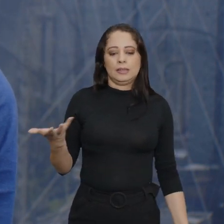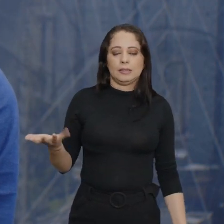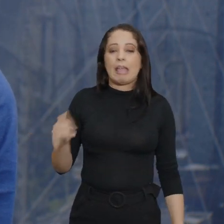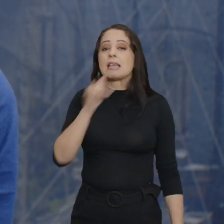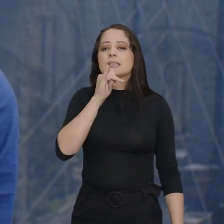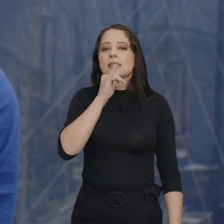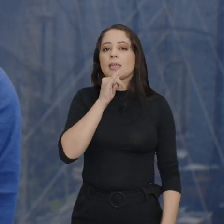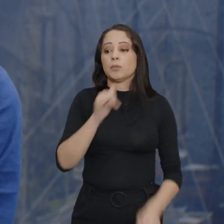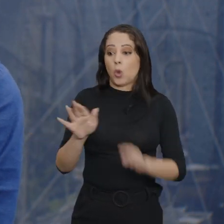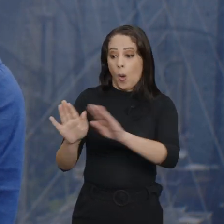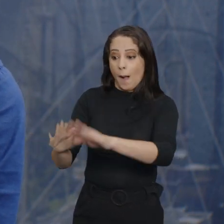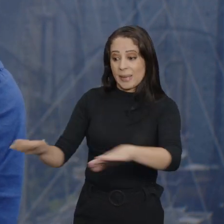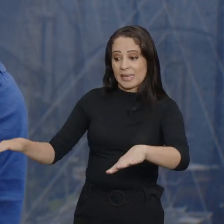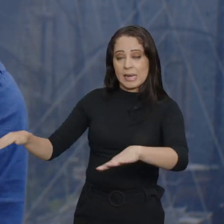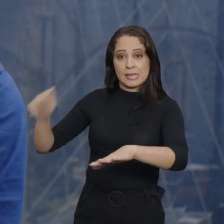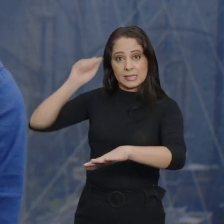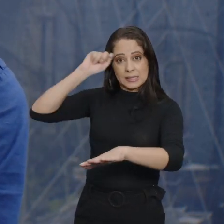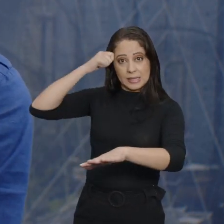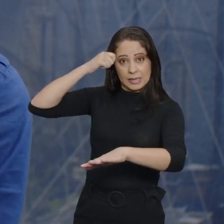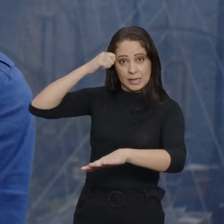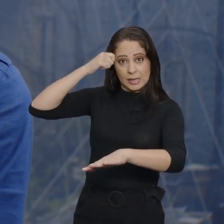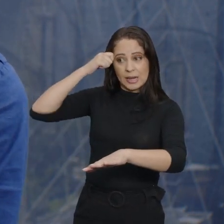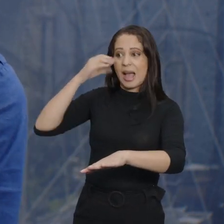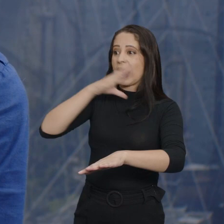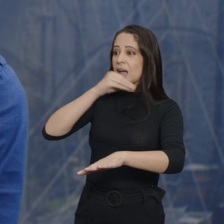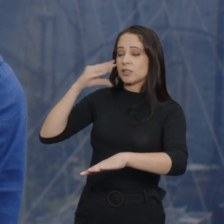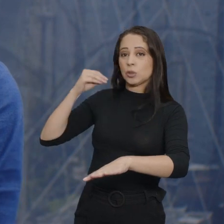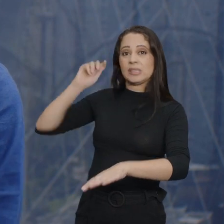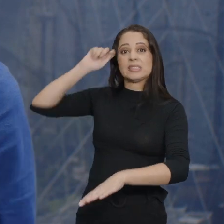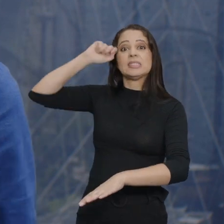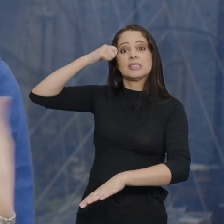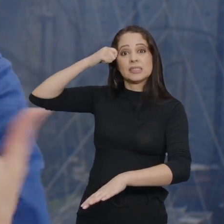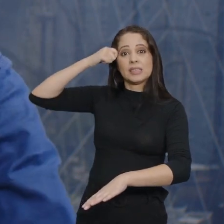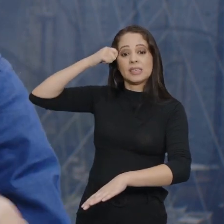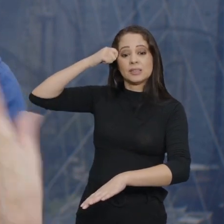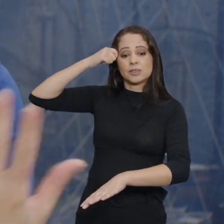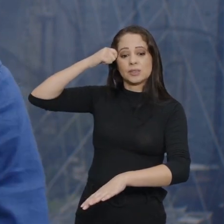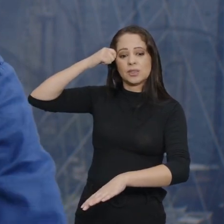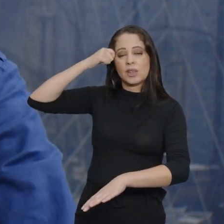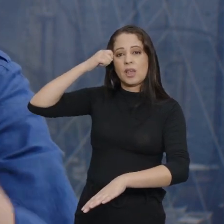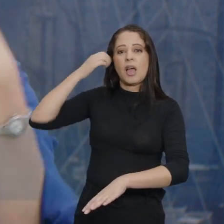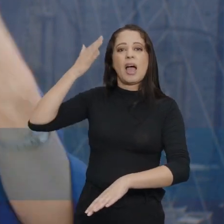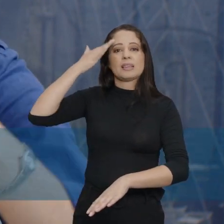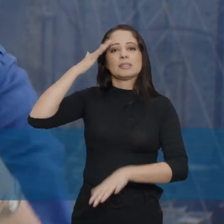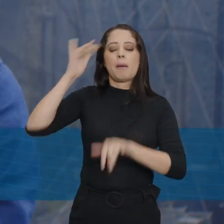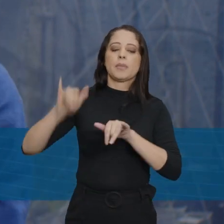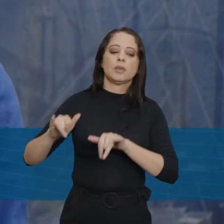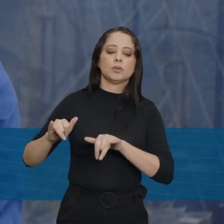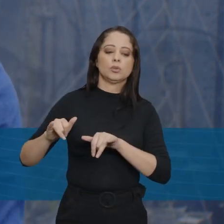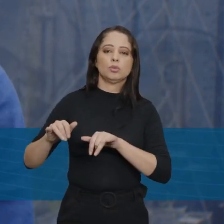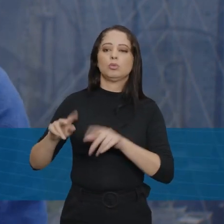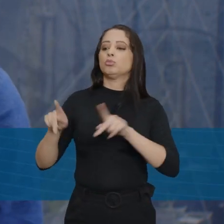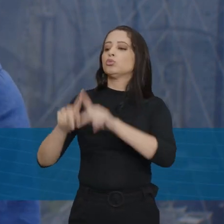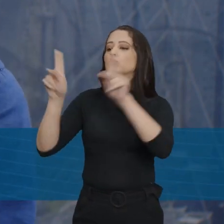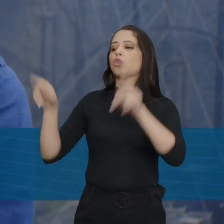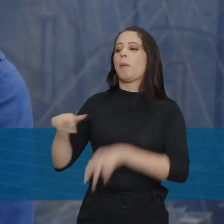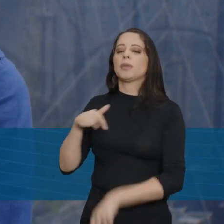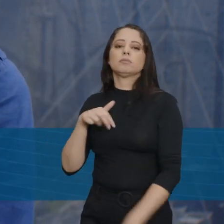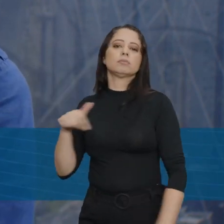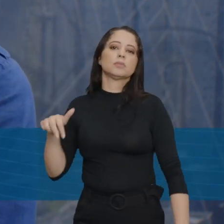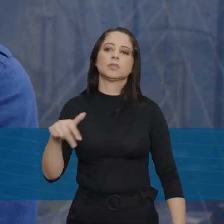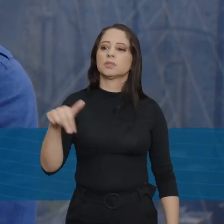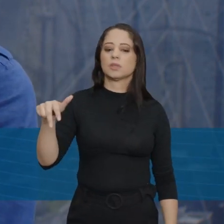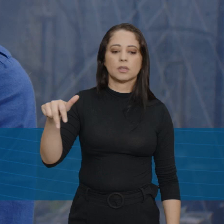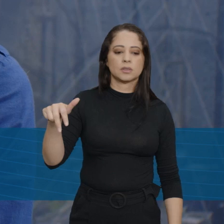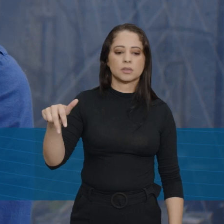não sei, uma criança negra, um jovem, mais fácil, um adolescente, daí eles andam mais, vão no supermercado, shopping, não sei o quê. O que a gente